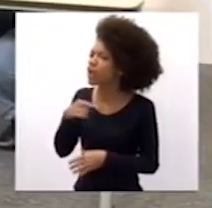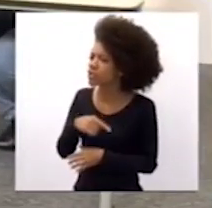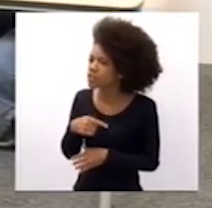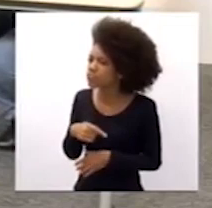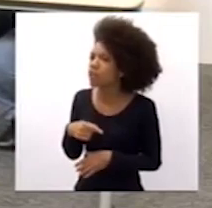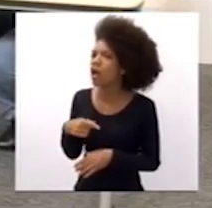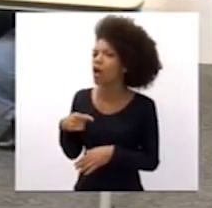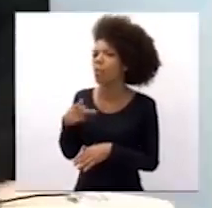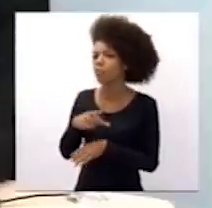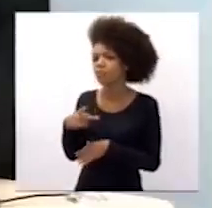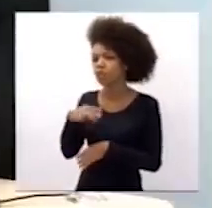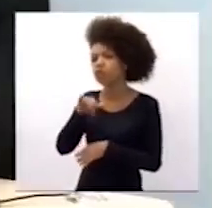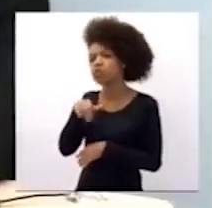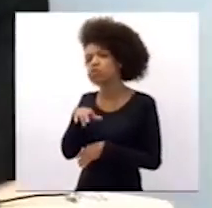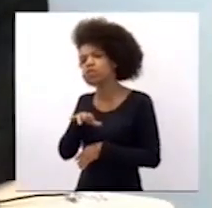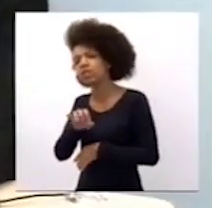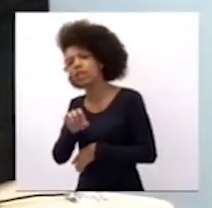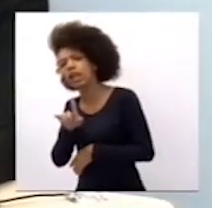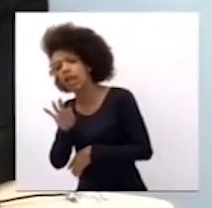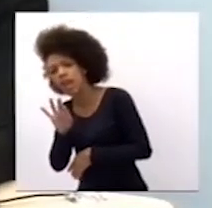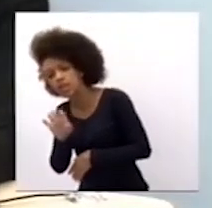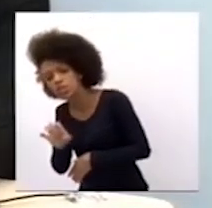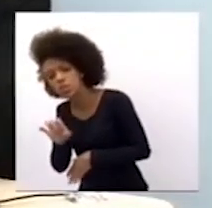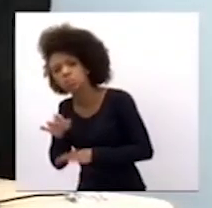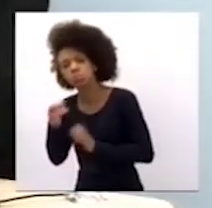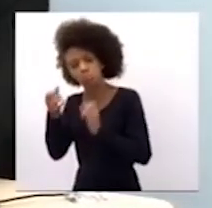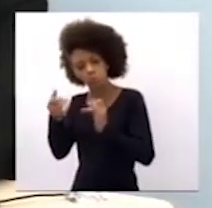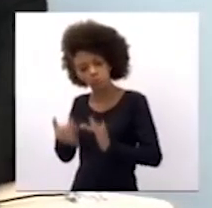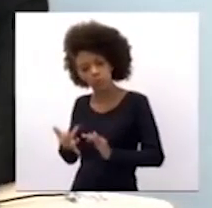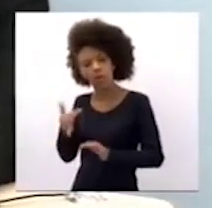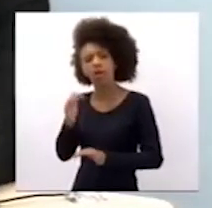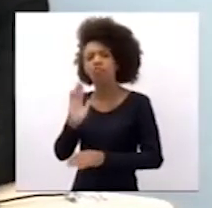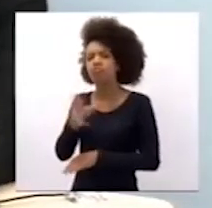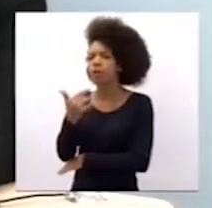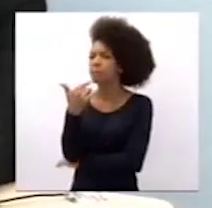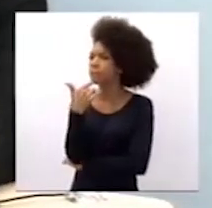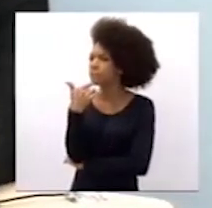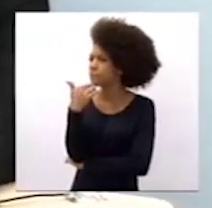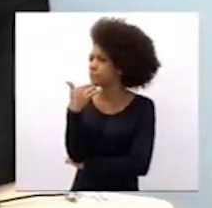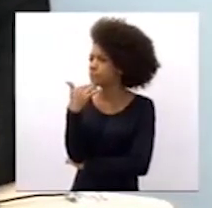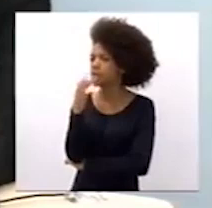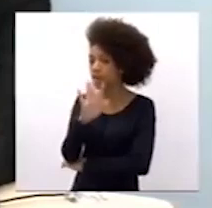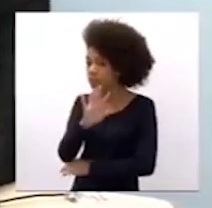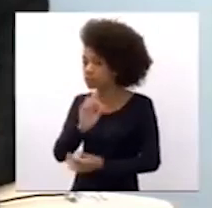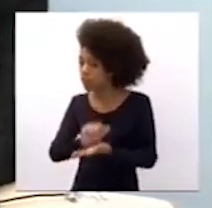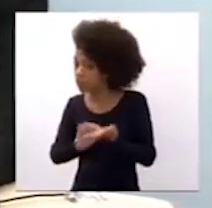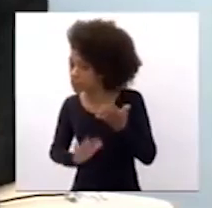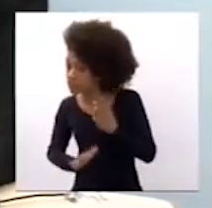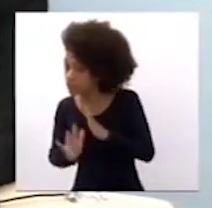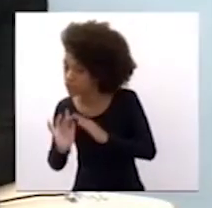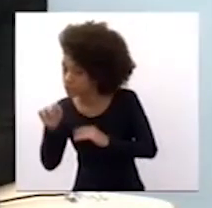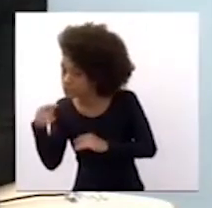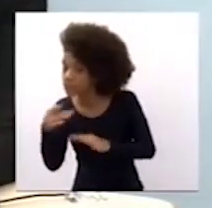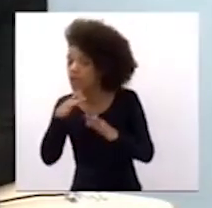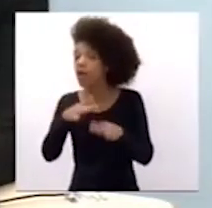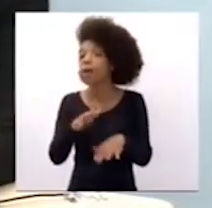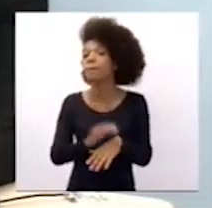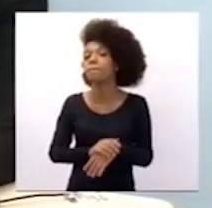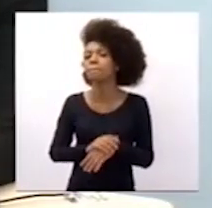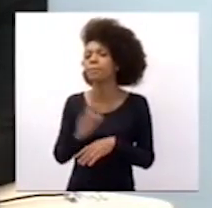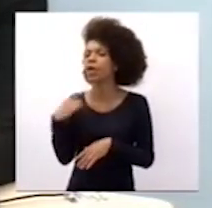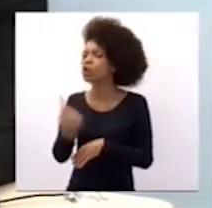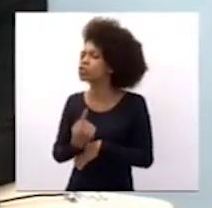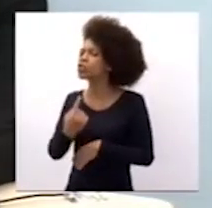bem interessante e me faz aqui a gente já pensar na nossa próxima interação. Que nós